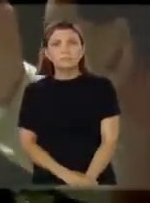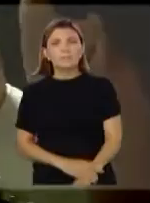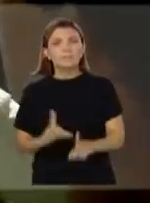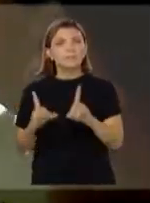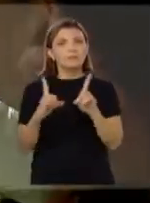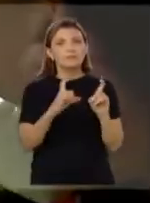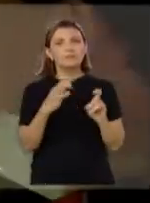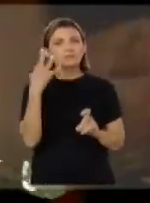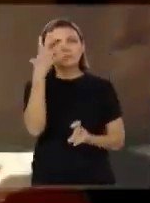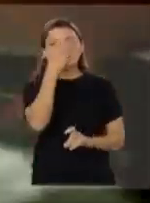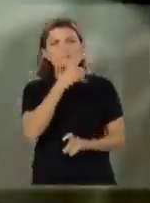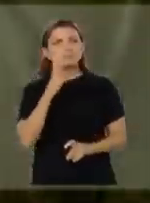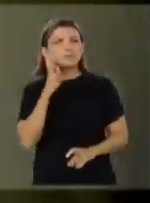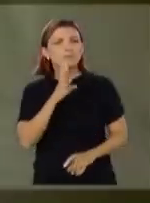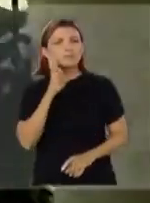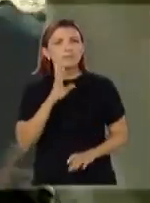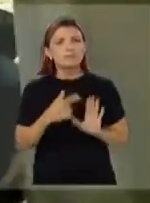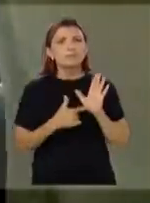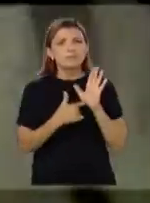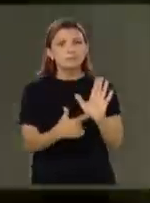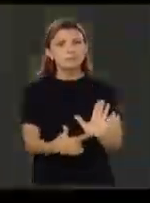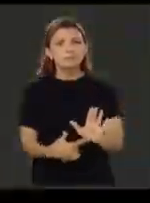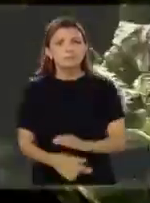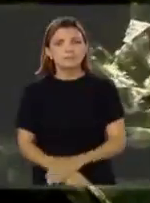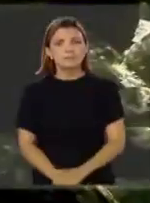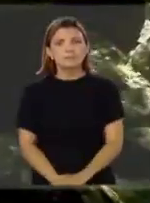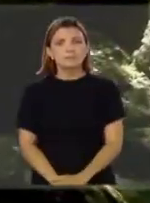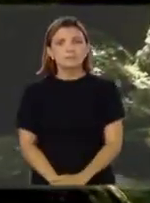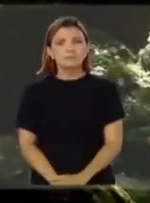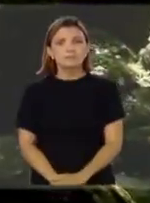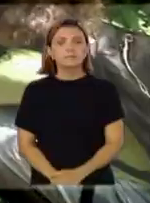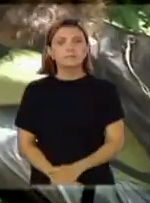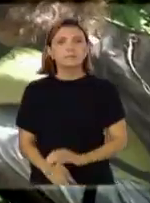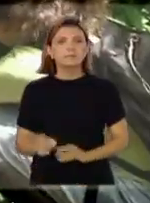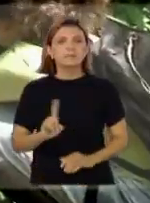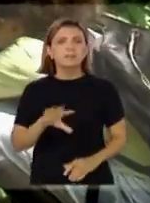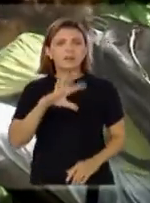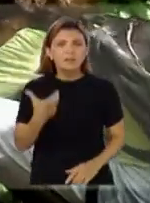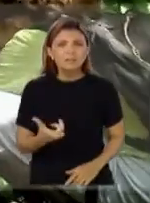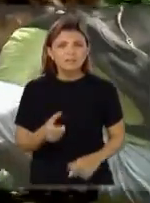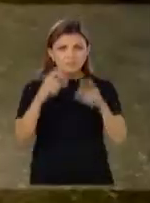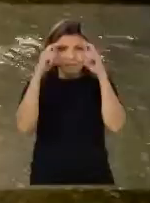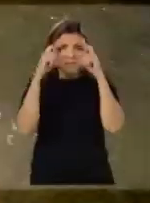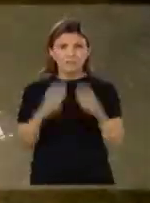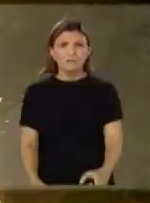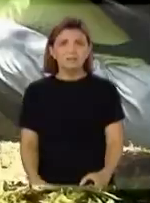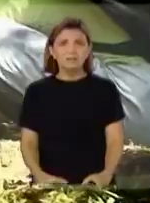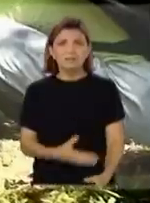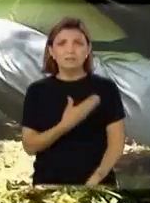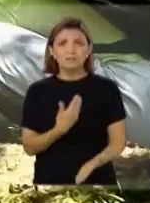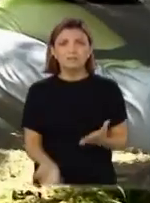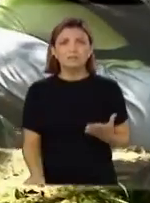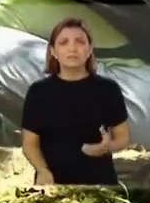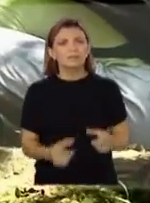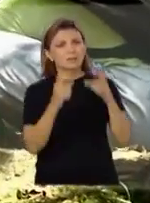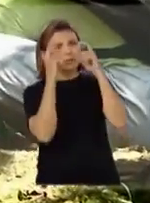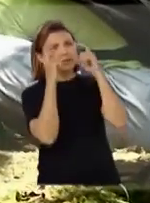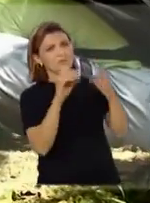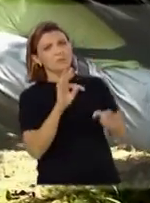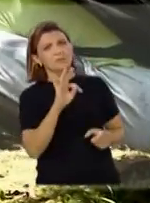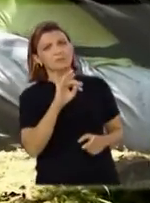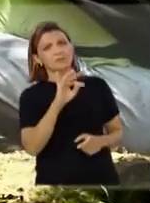primo Ei tirei uma foto muito legal a Não essa não que